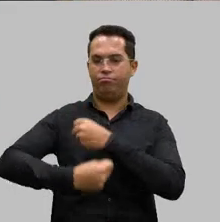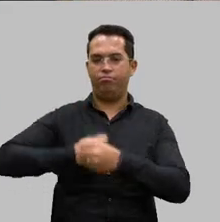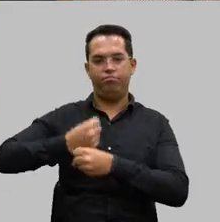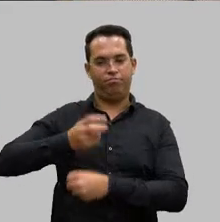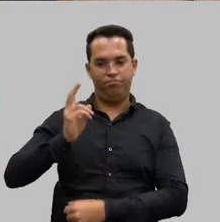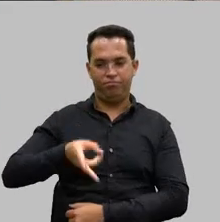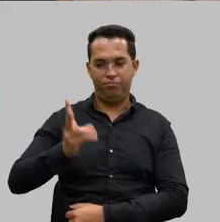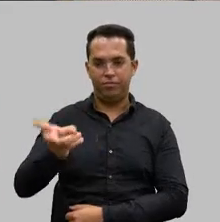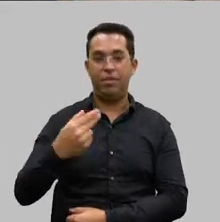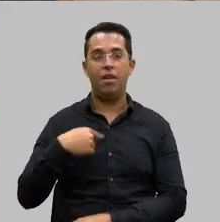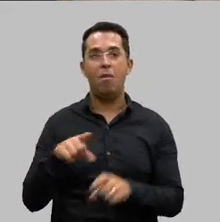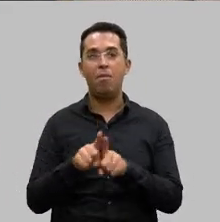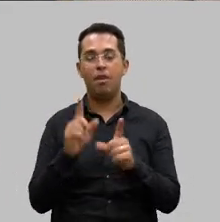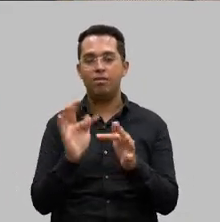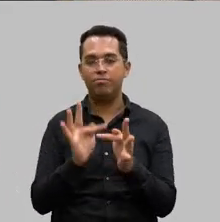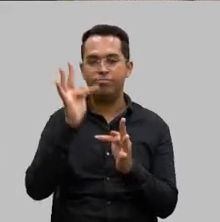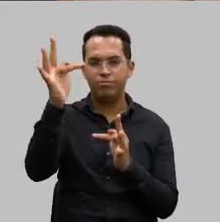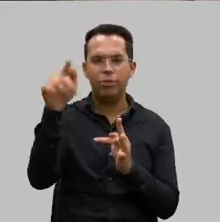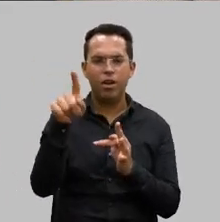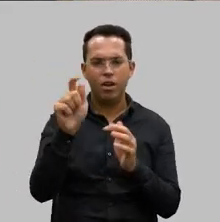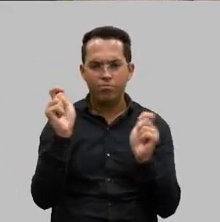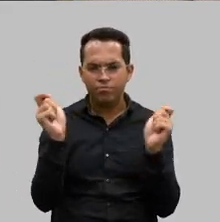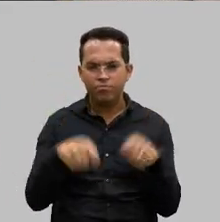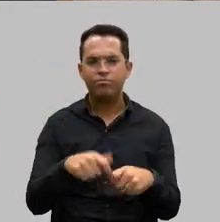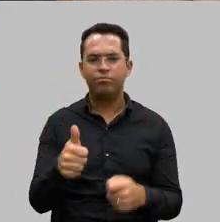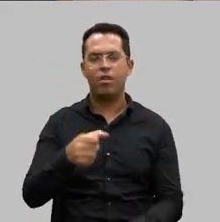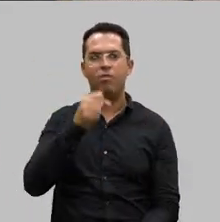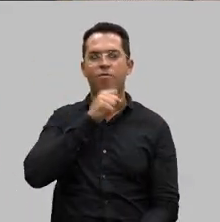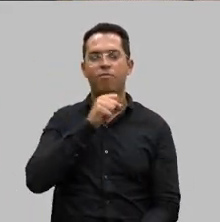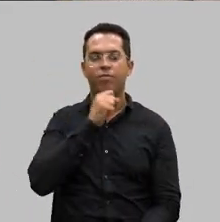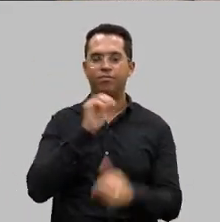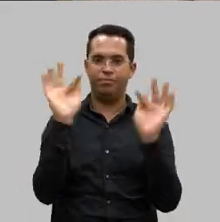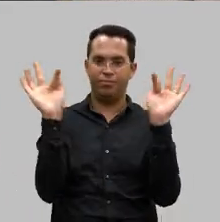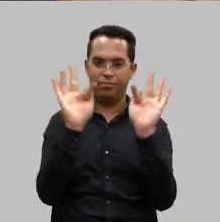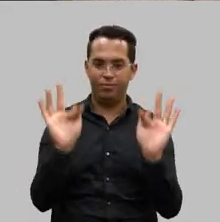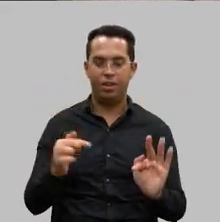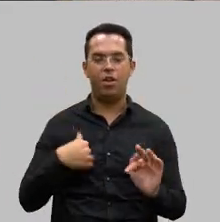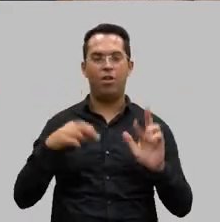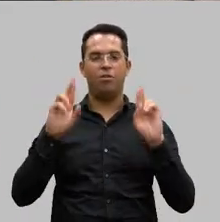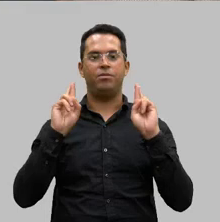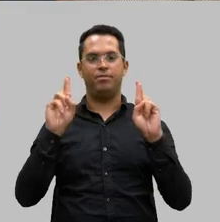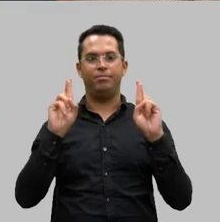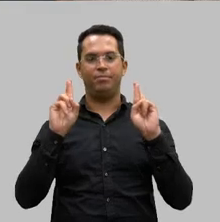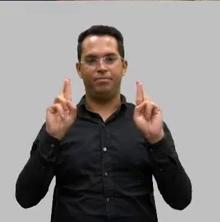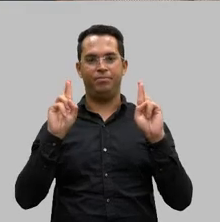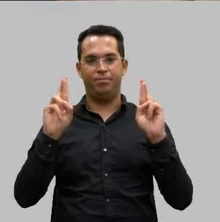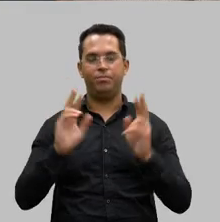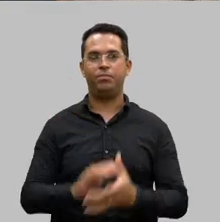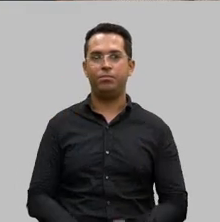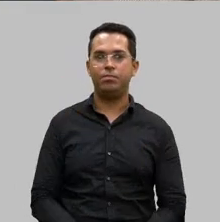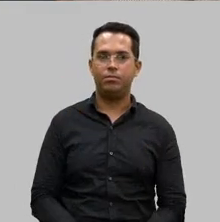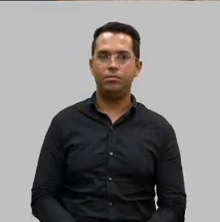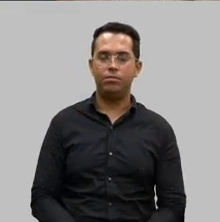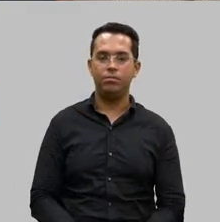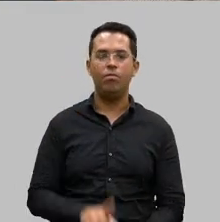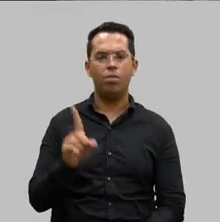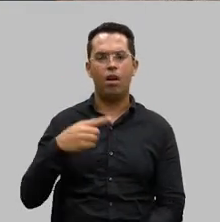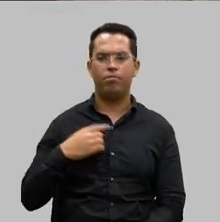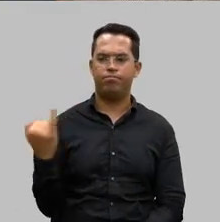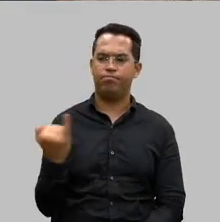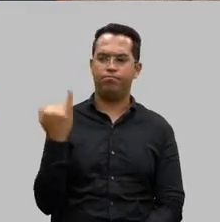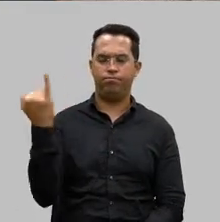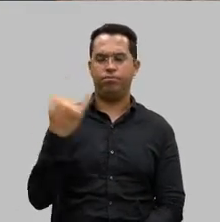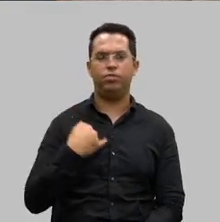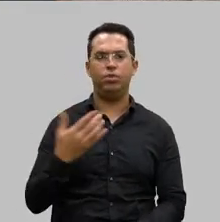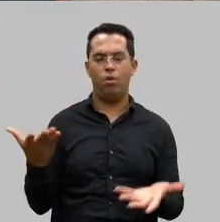idoso feliz isso que a gente torce agora então acho fundamental essa audiência e quando se falou